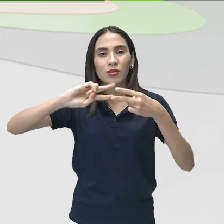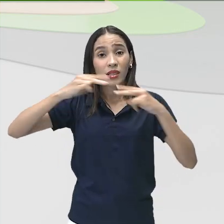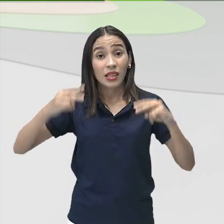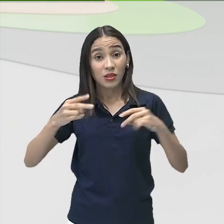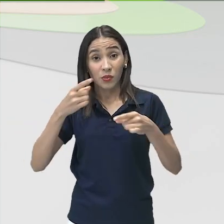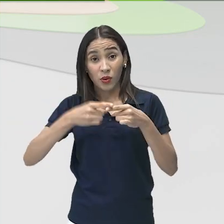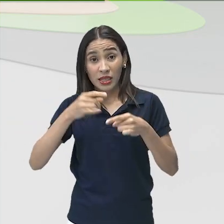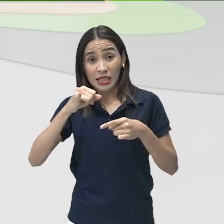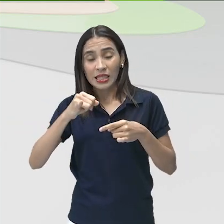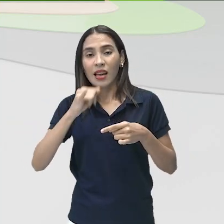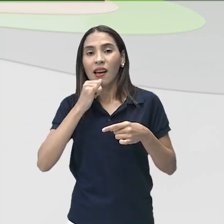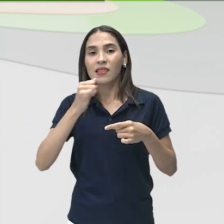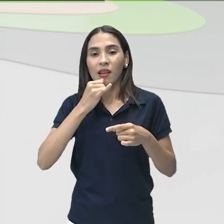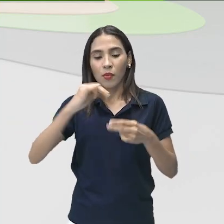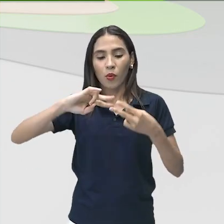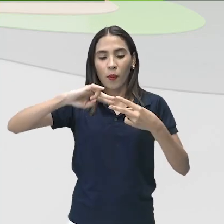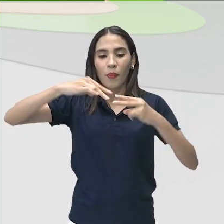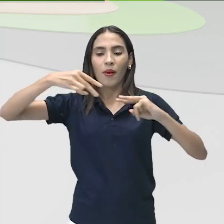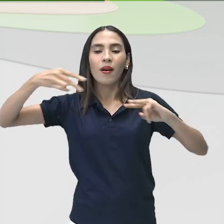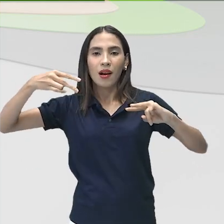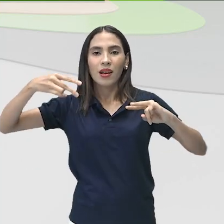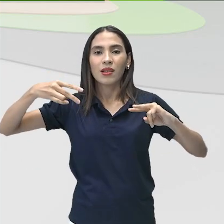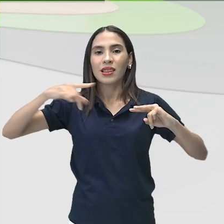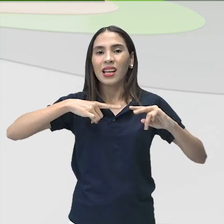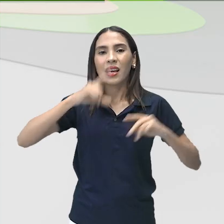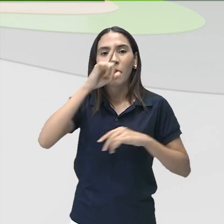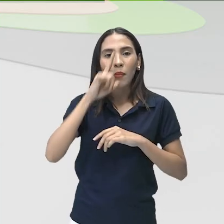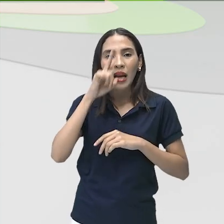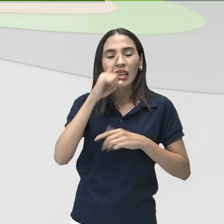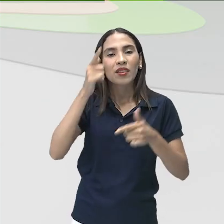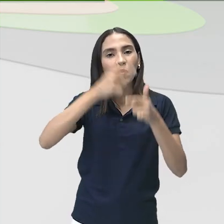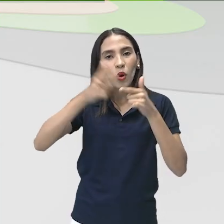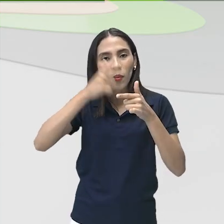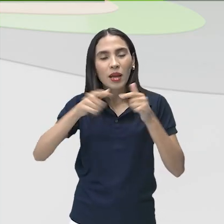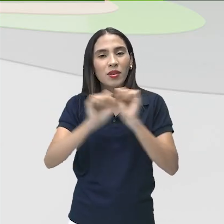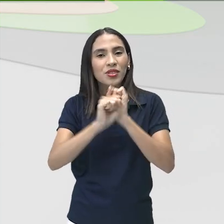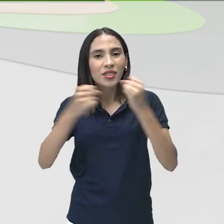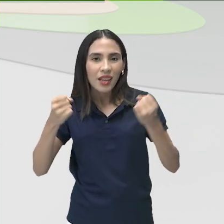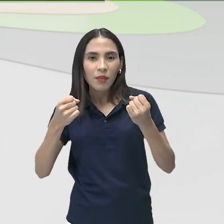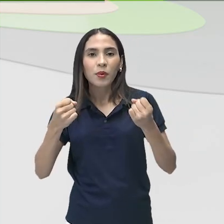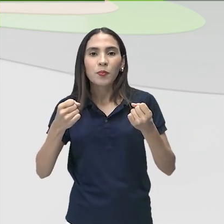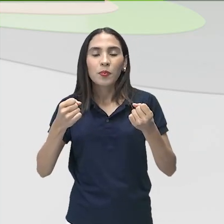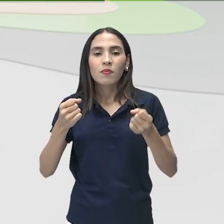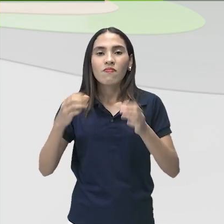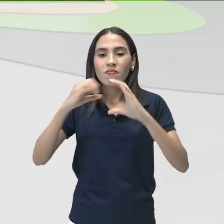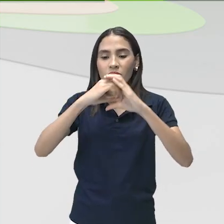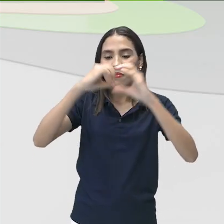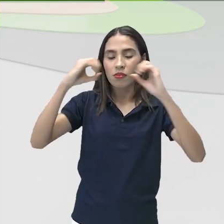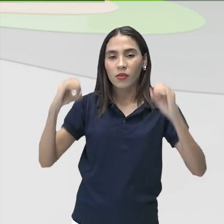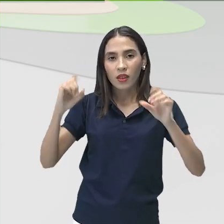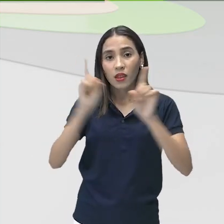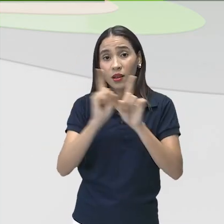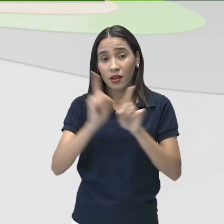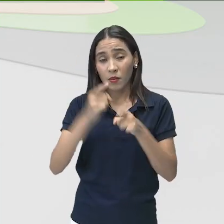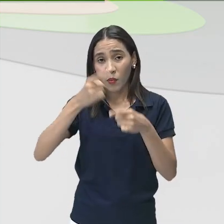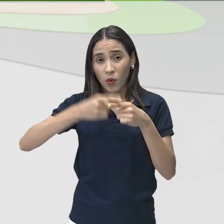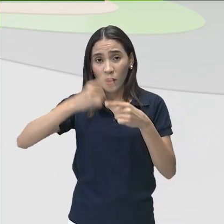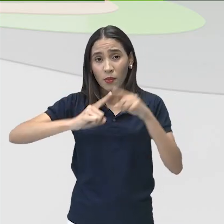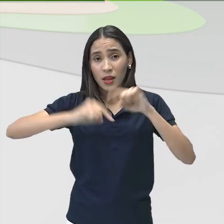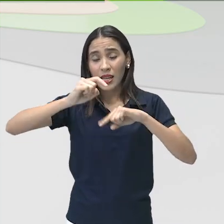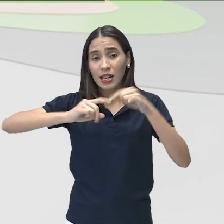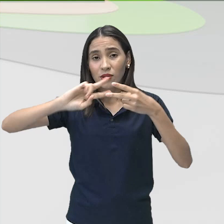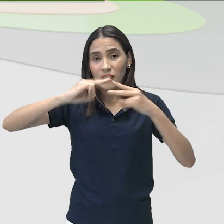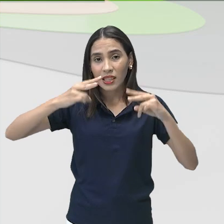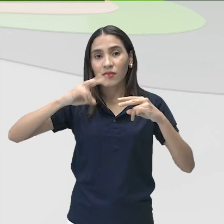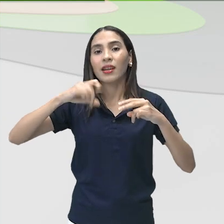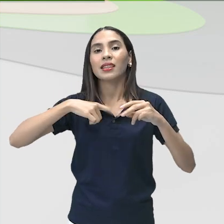ele estiver solto, isso faz com que ele corra risco, né, de quebra, de algum dano durante o seu transporte, pois o material genético vai